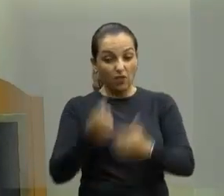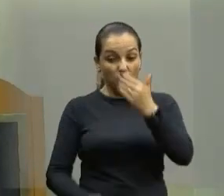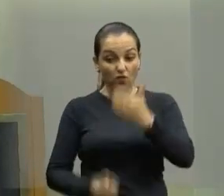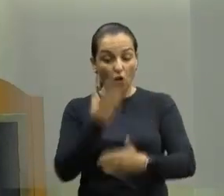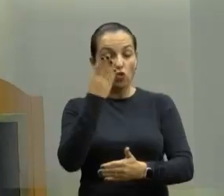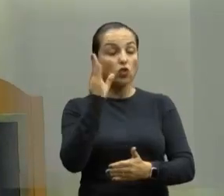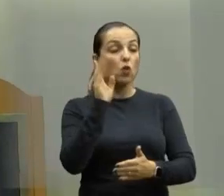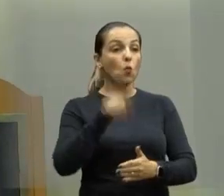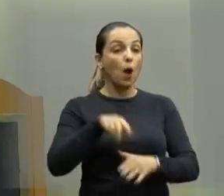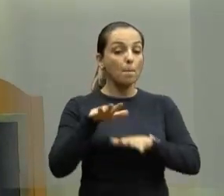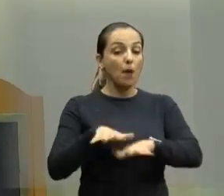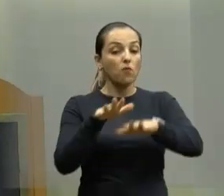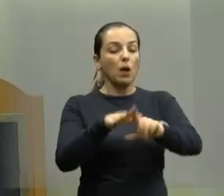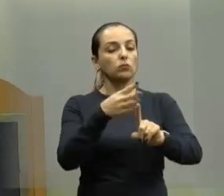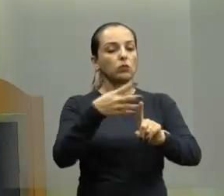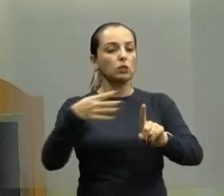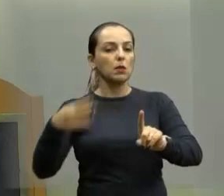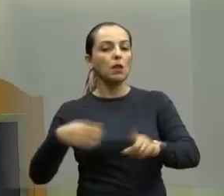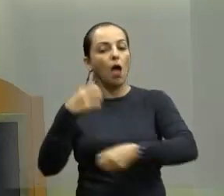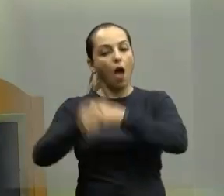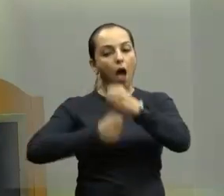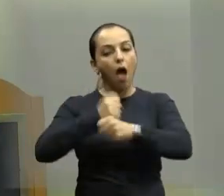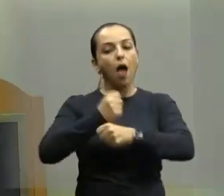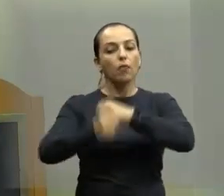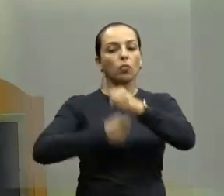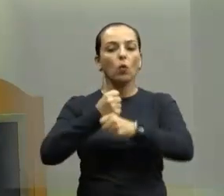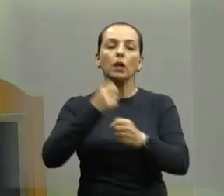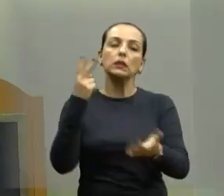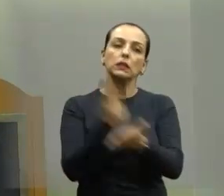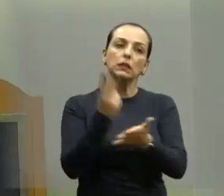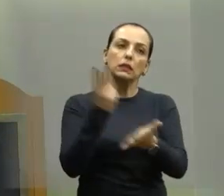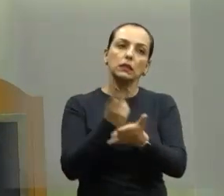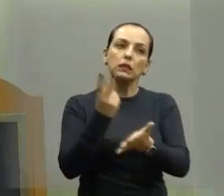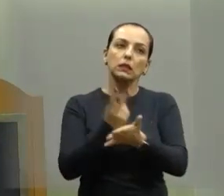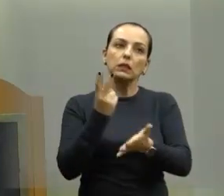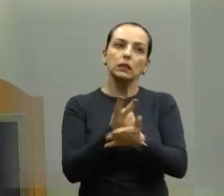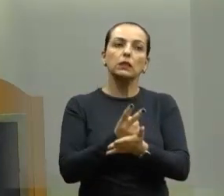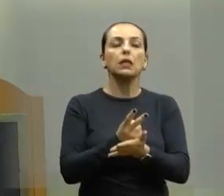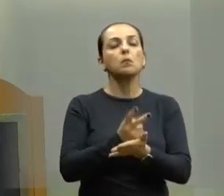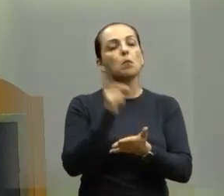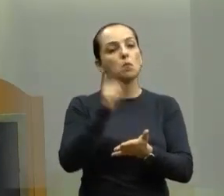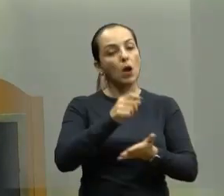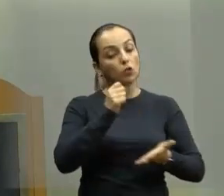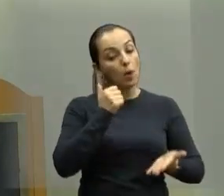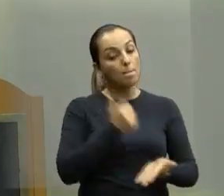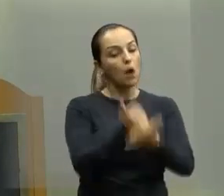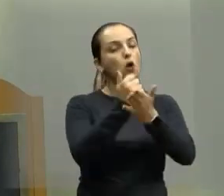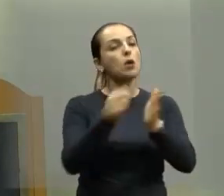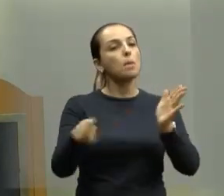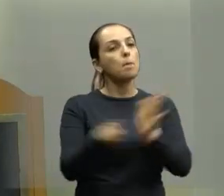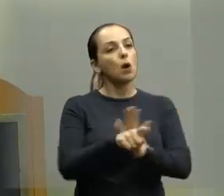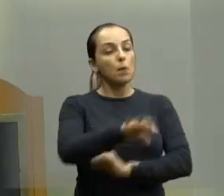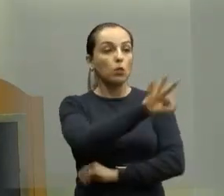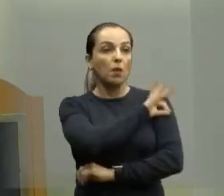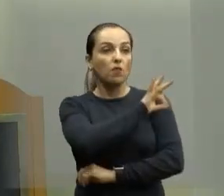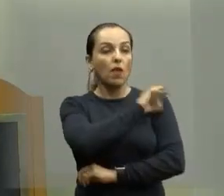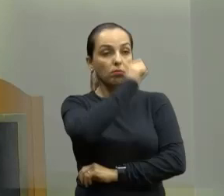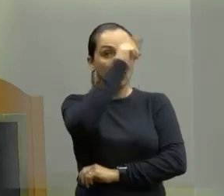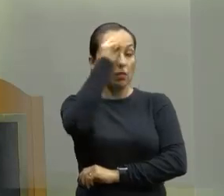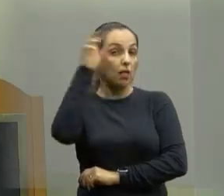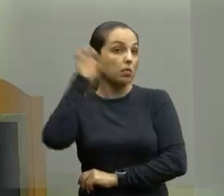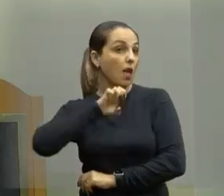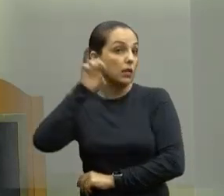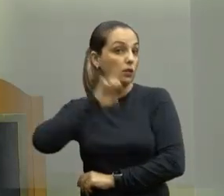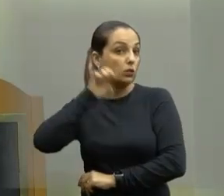parada e todos os anos nós tivemos aí essa condução com o apoio então daquela época do prefeito Edinho Silva